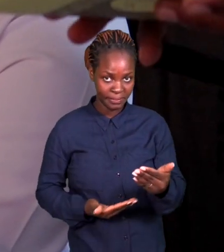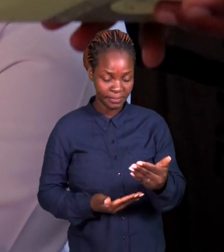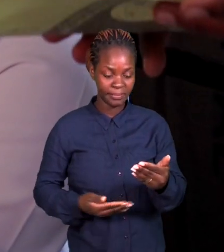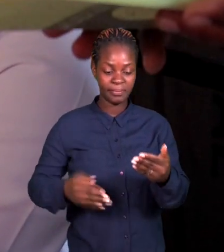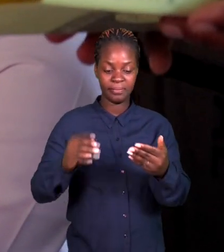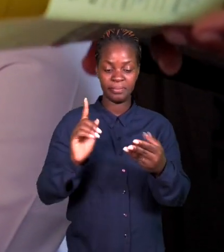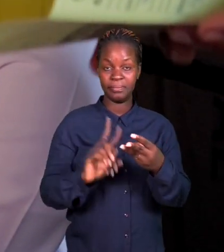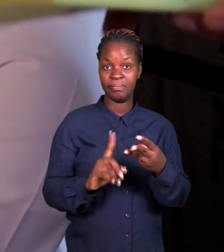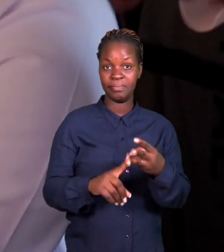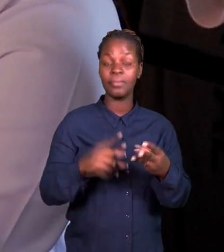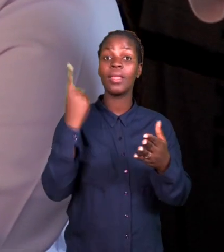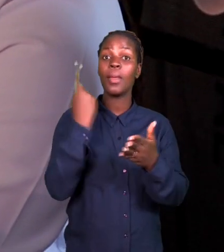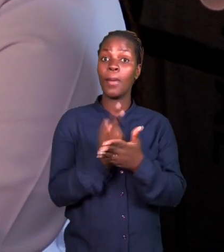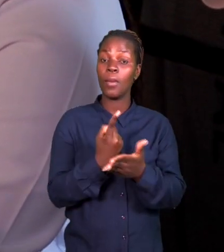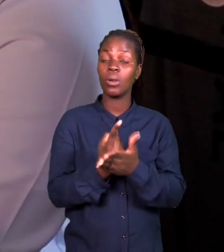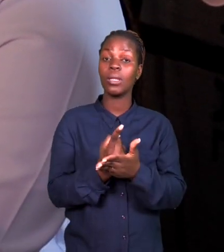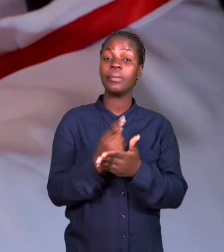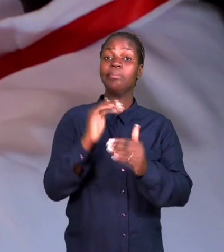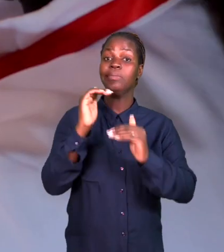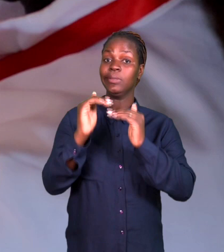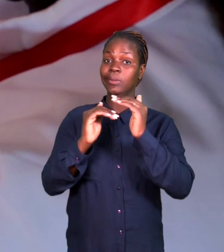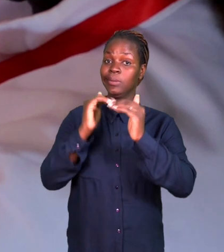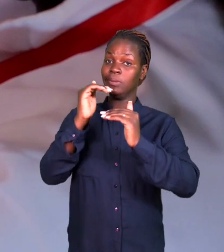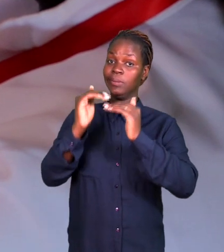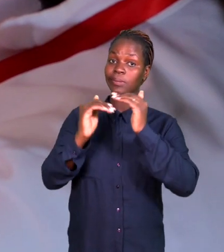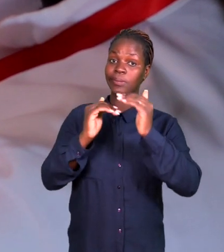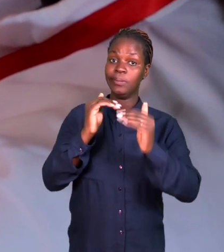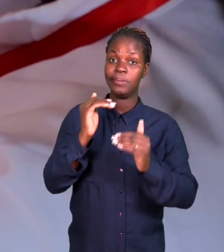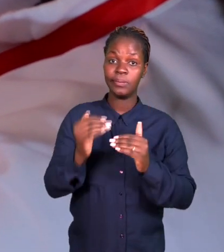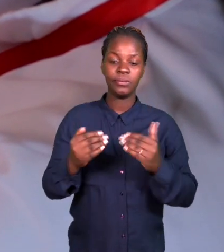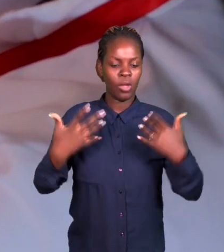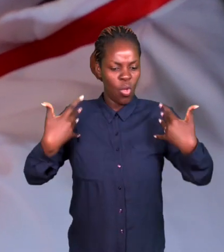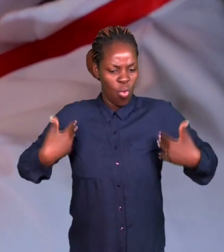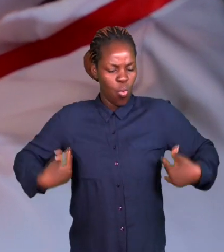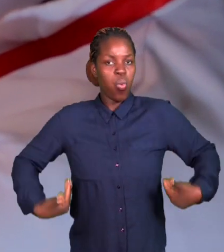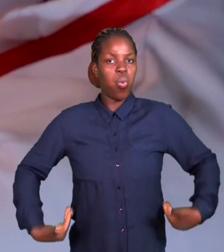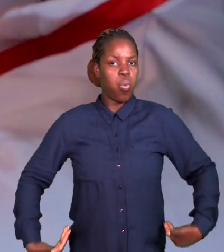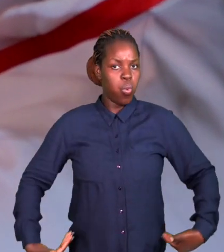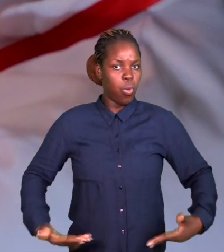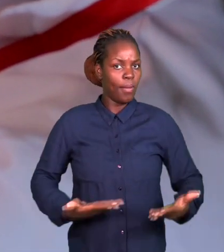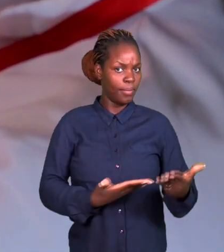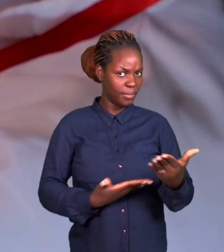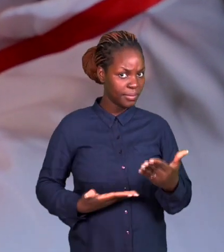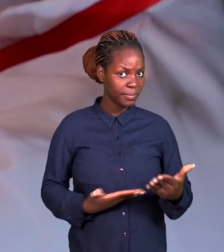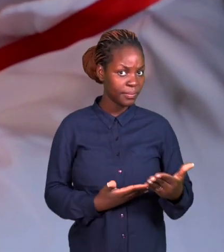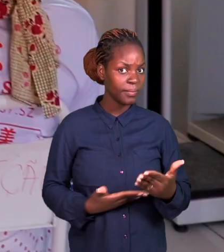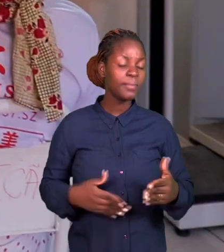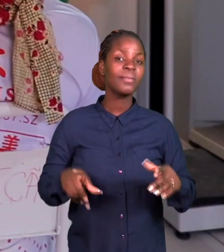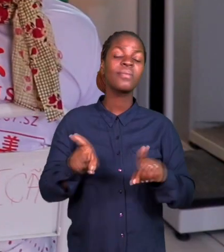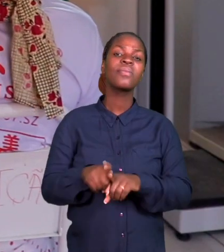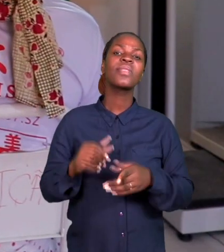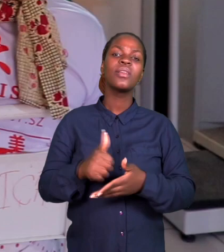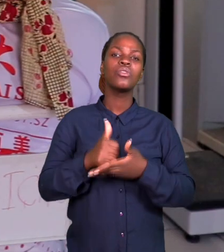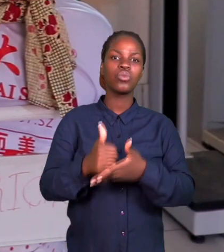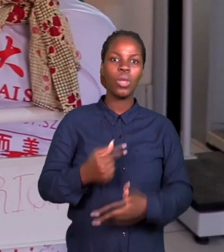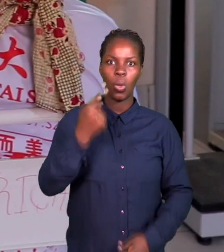materno ela é importante para o seu desenvolvimento, o desenvolvimento, a maturação dos órgãos do bebê,